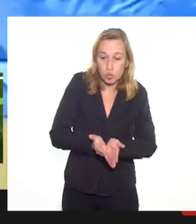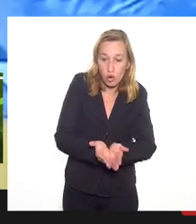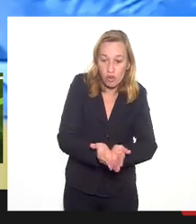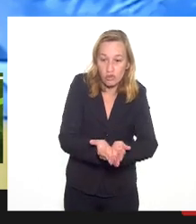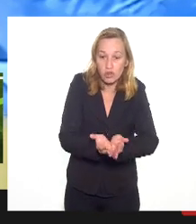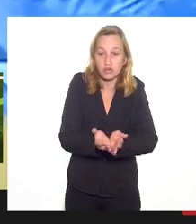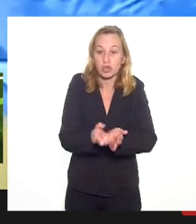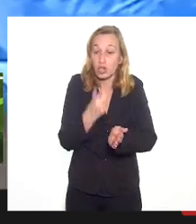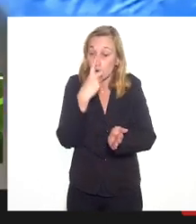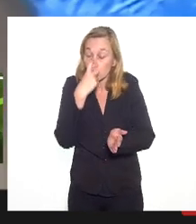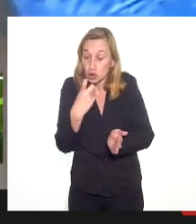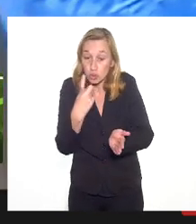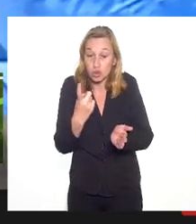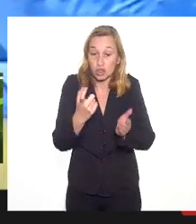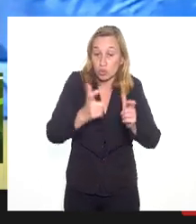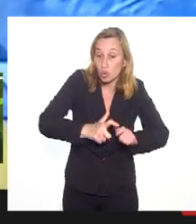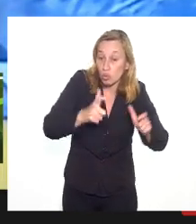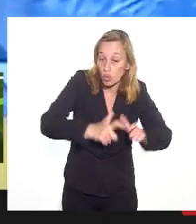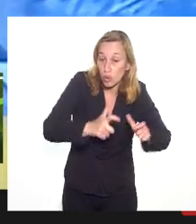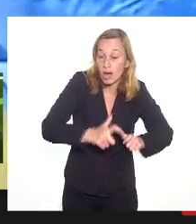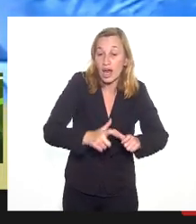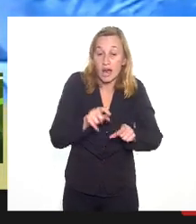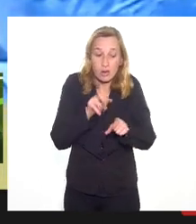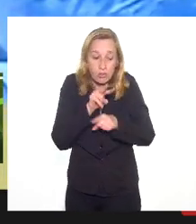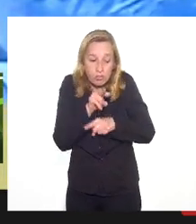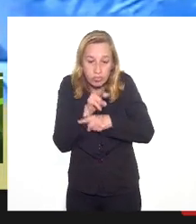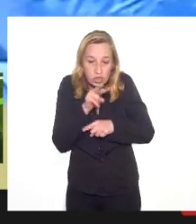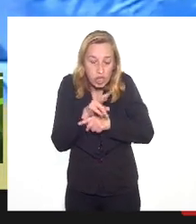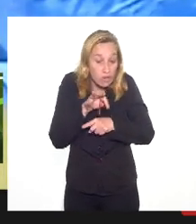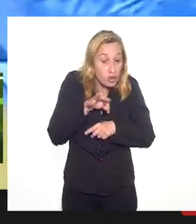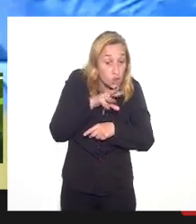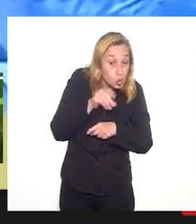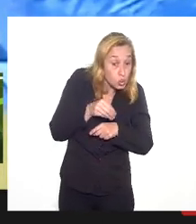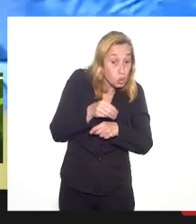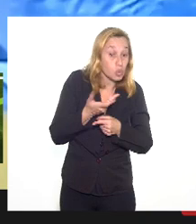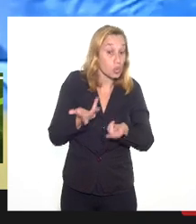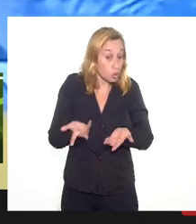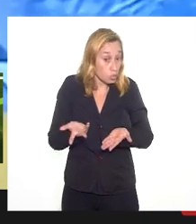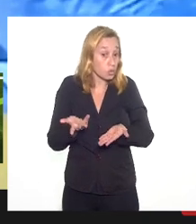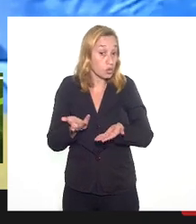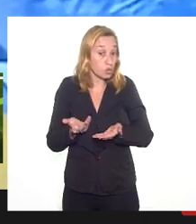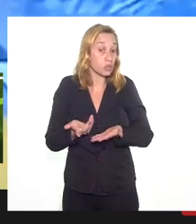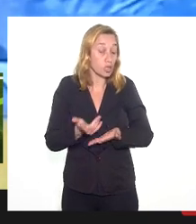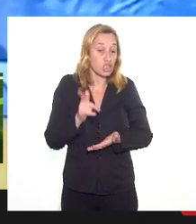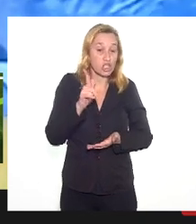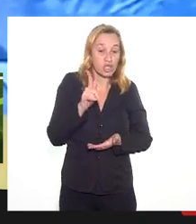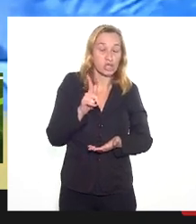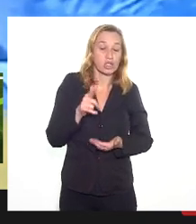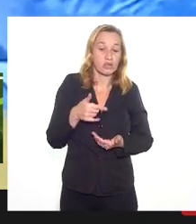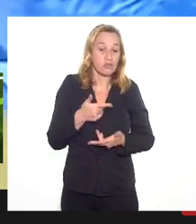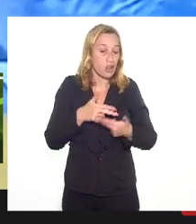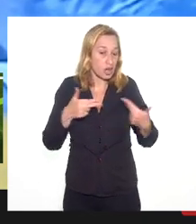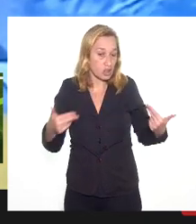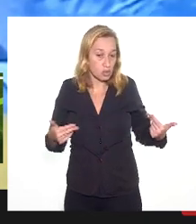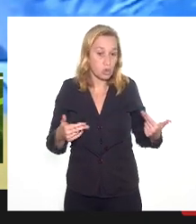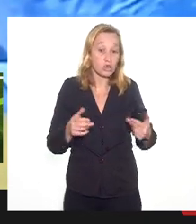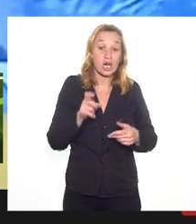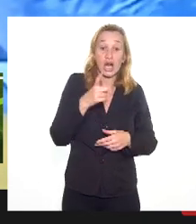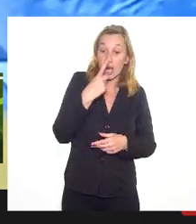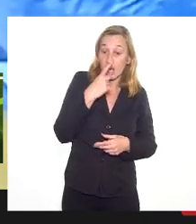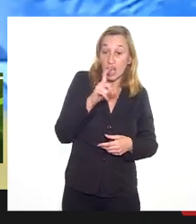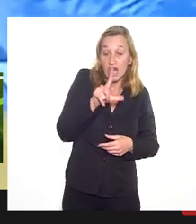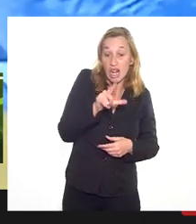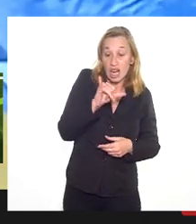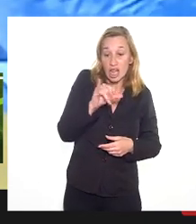poluidores, revocadores, áreas de fundeio irregulares, os pias, que são geradores de poluição, de resíduos, os lixões,